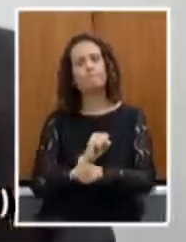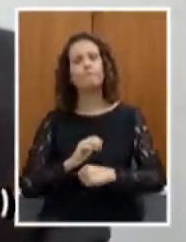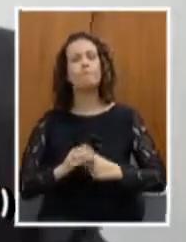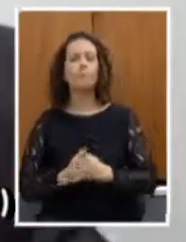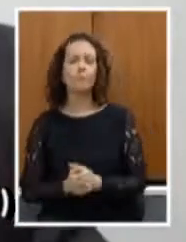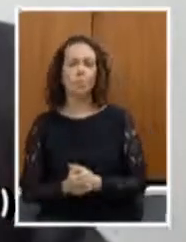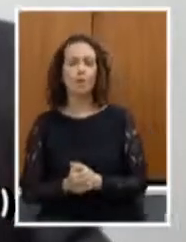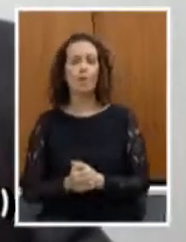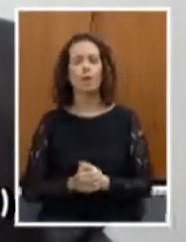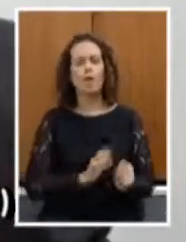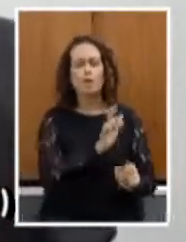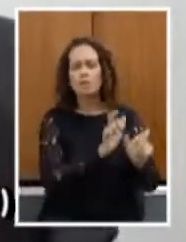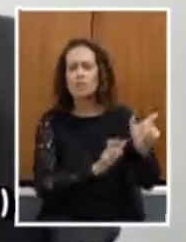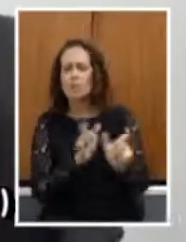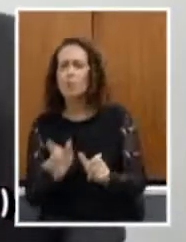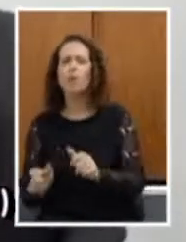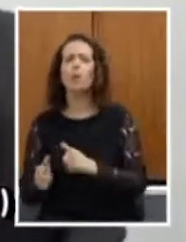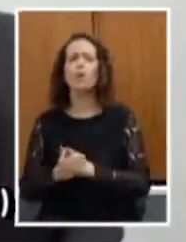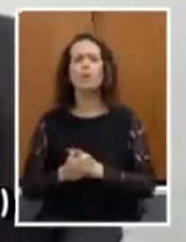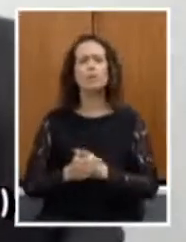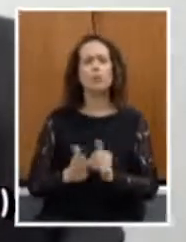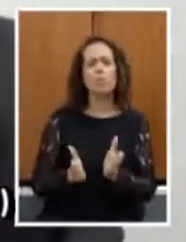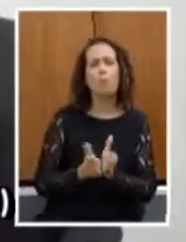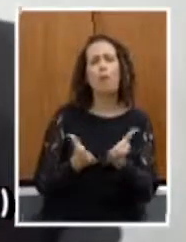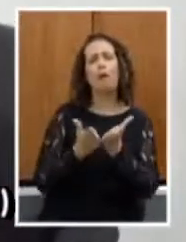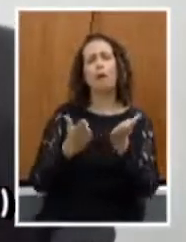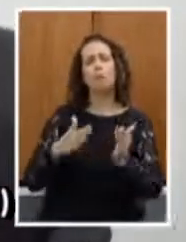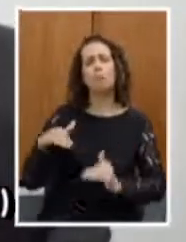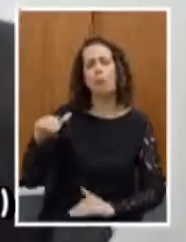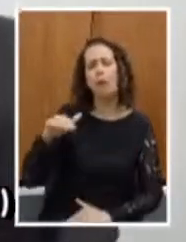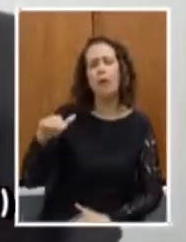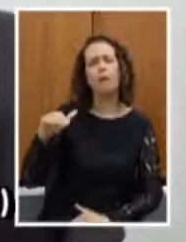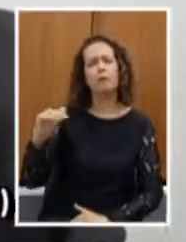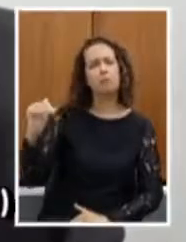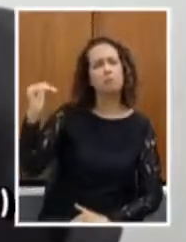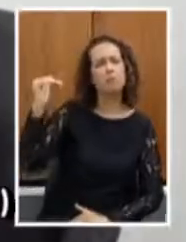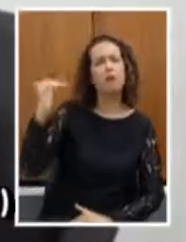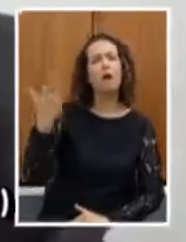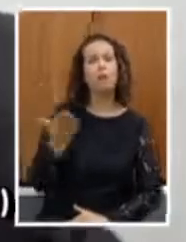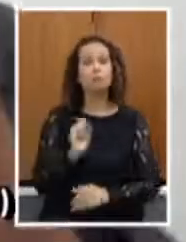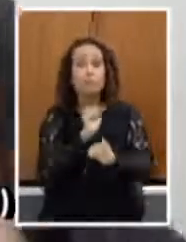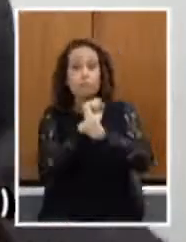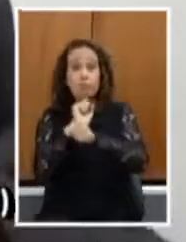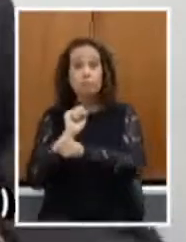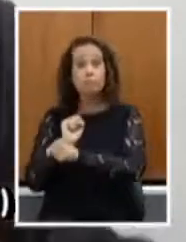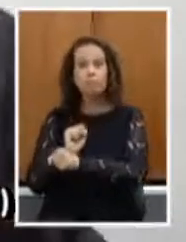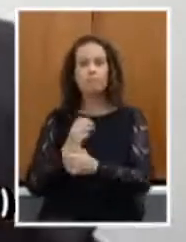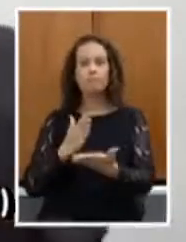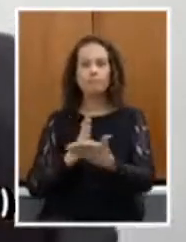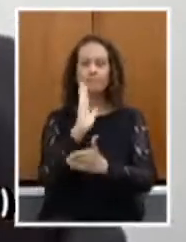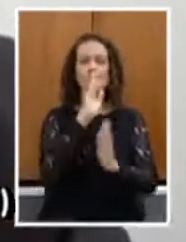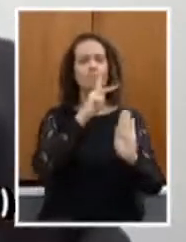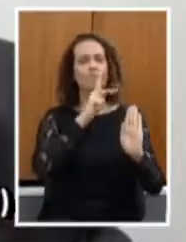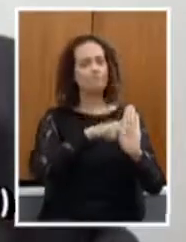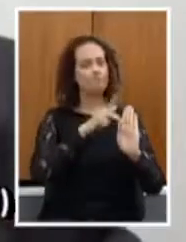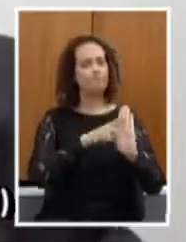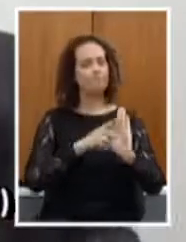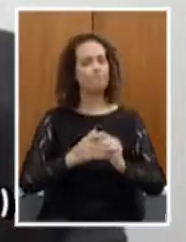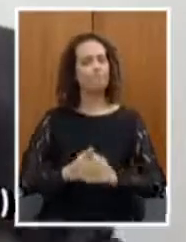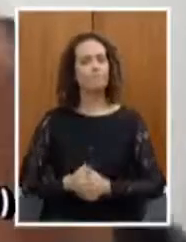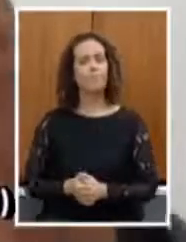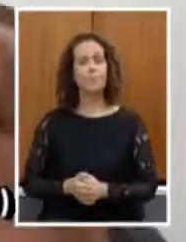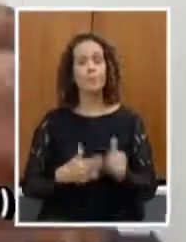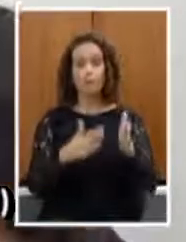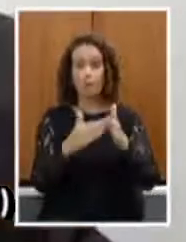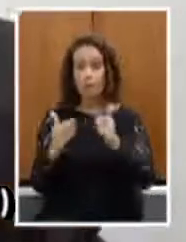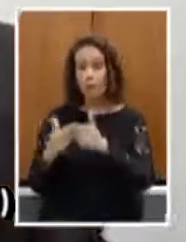estão aguardando ansiosamente a aprovação desse nosso projeto. Razão pela qual também eu peço